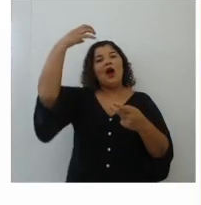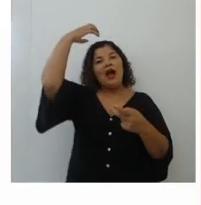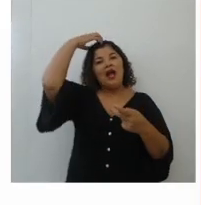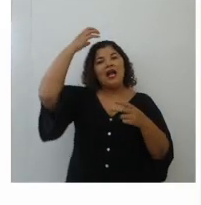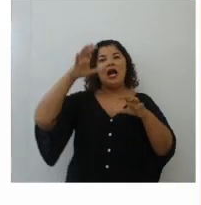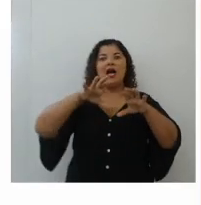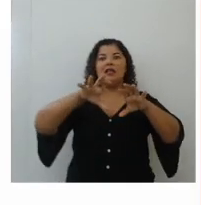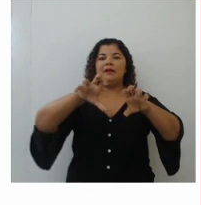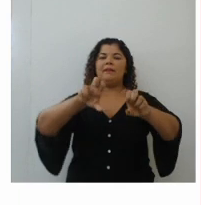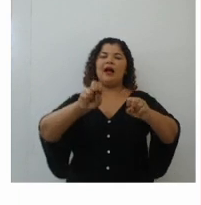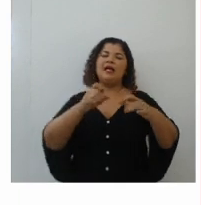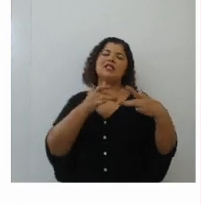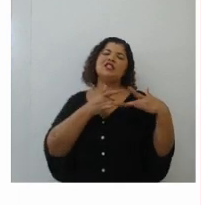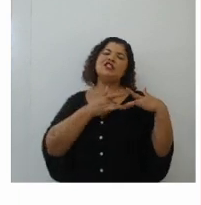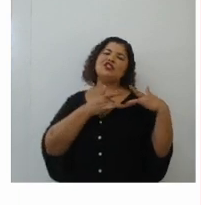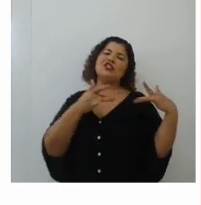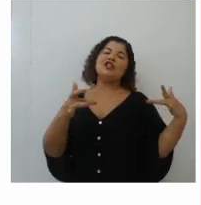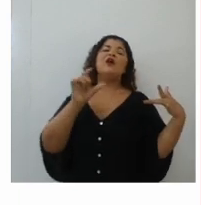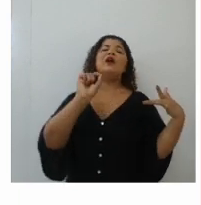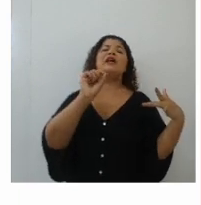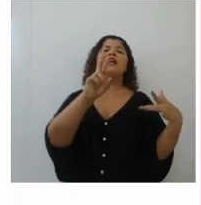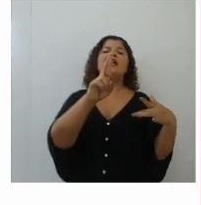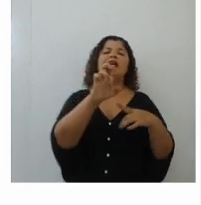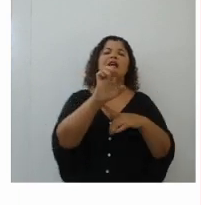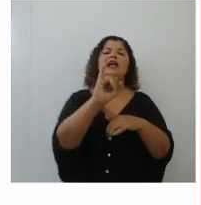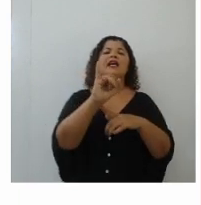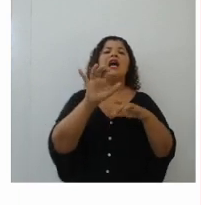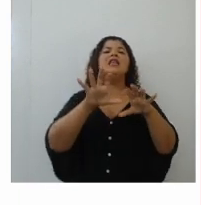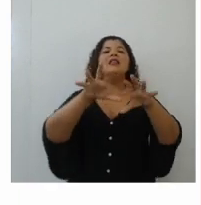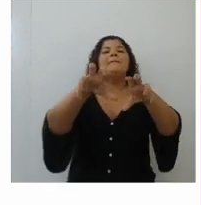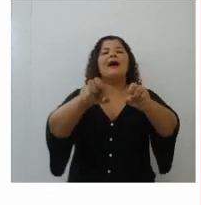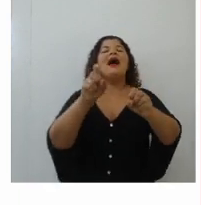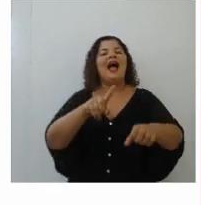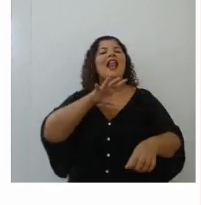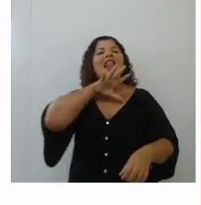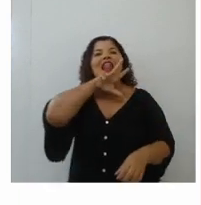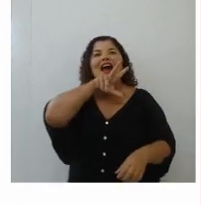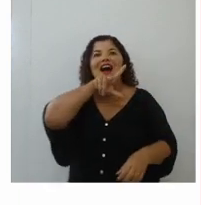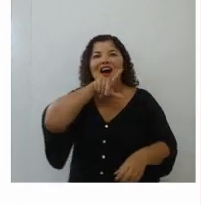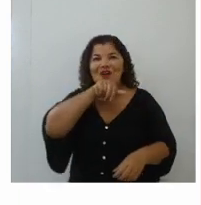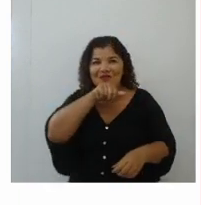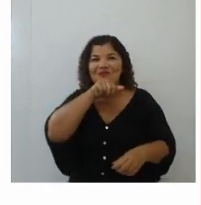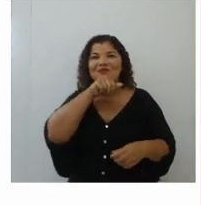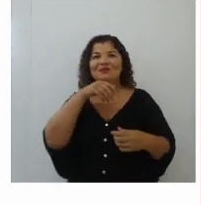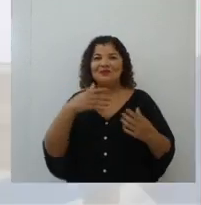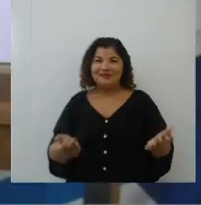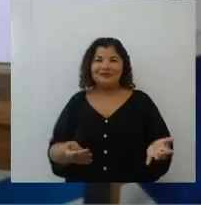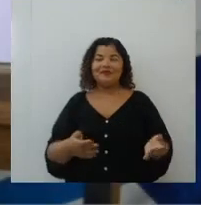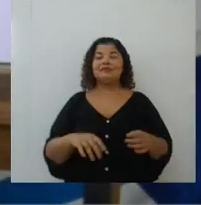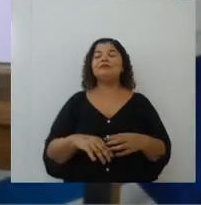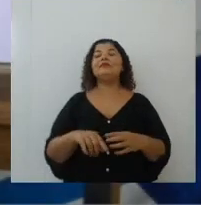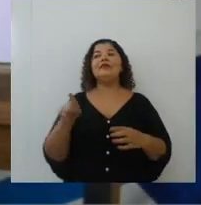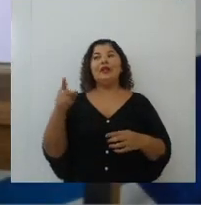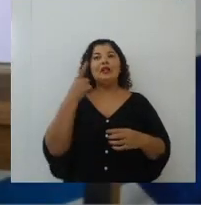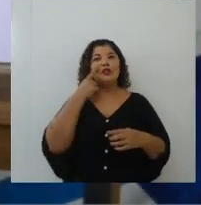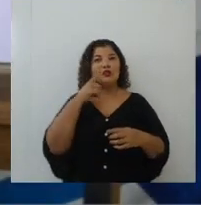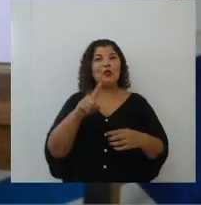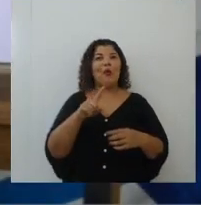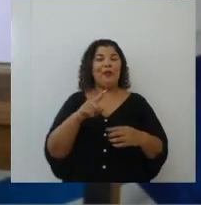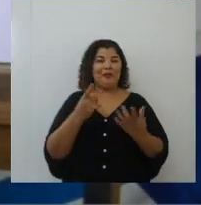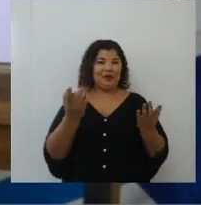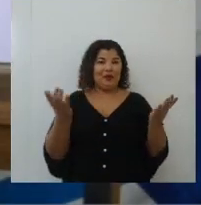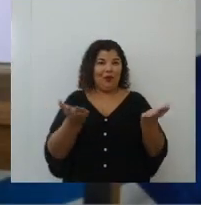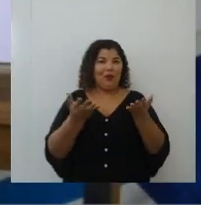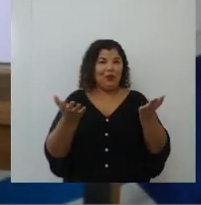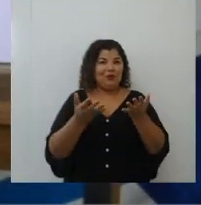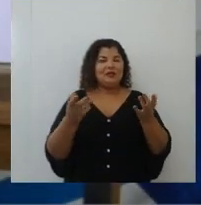foi generoso. Quem é considerado o rei dos animais? O leão. Por exemplo, eu fiquei sabendo hoje, Mari. Eu gosto muito de Roberto Carlos.